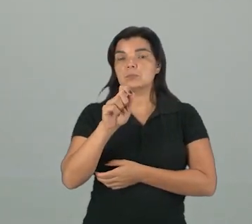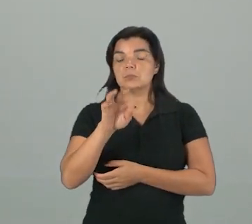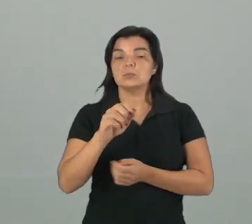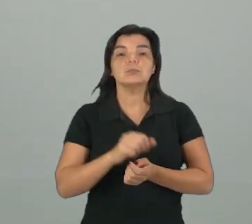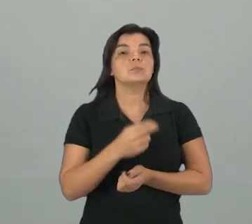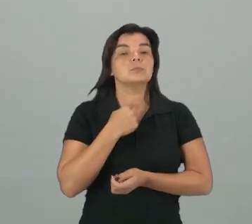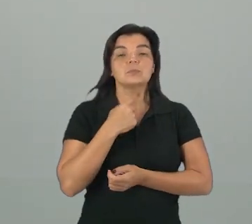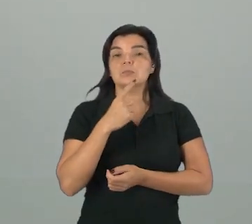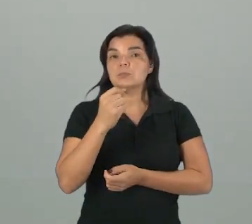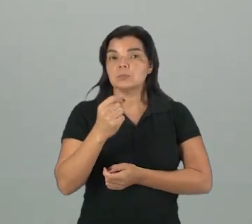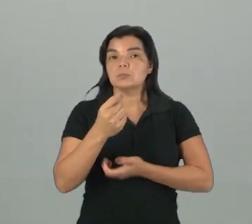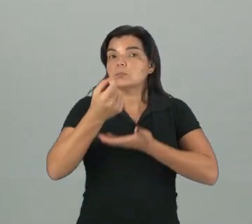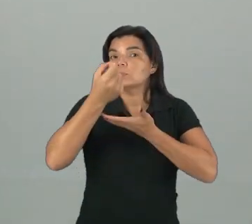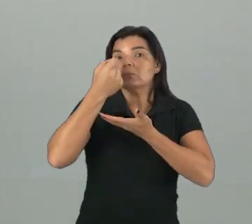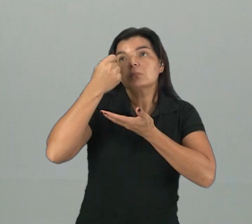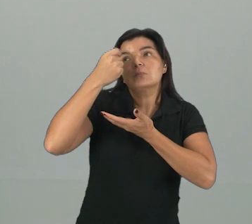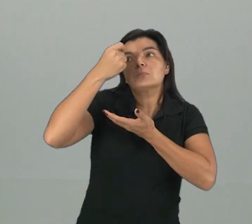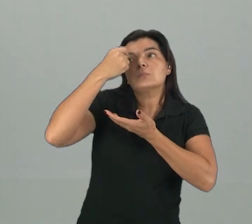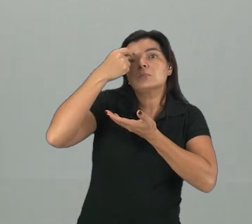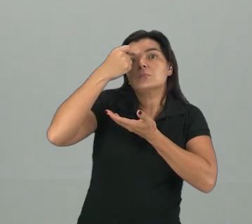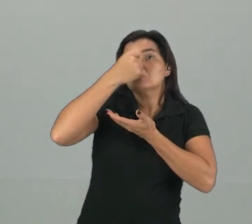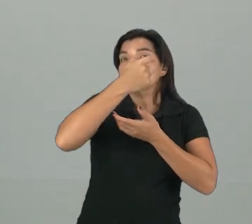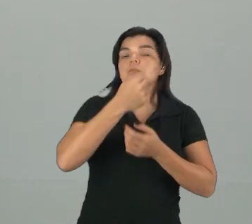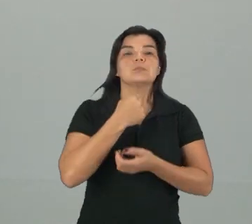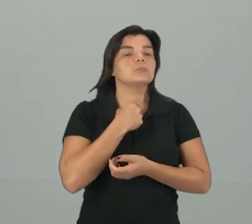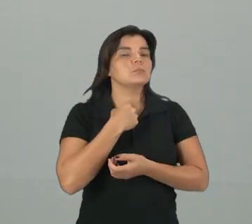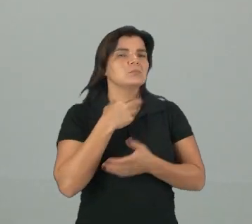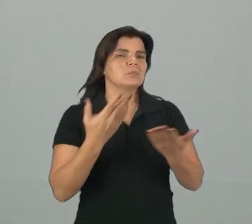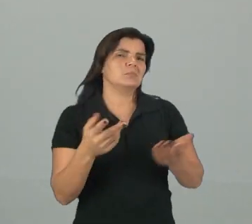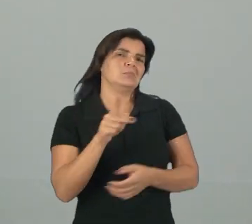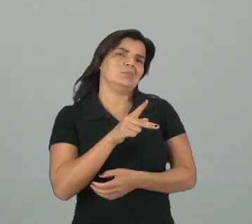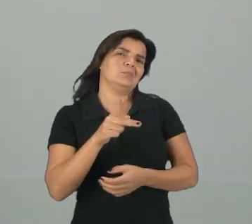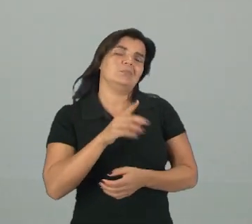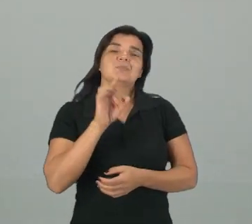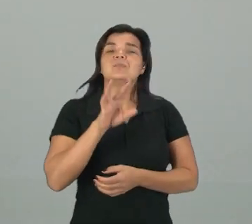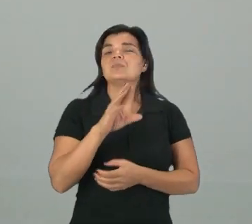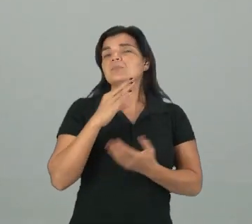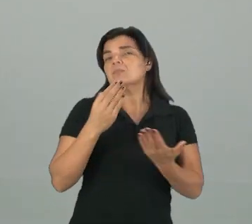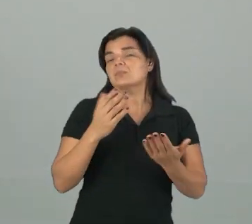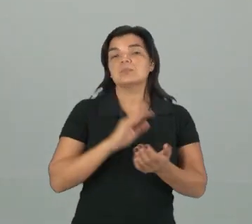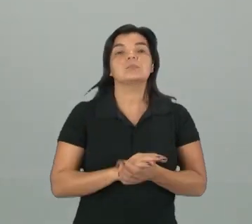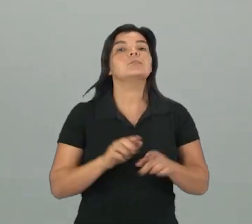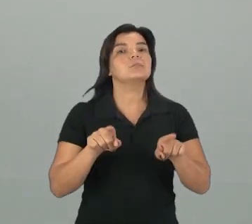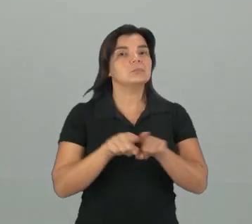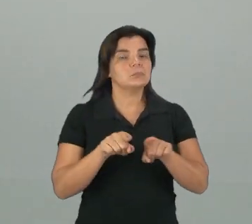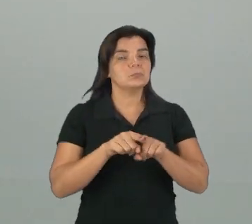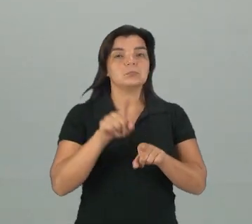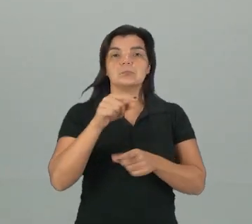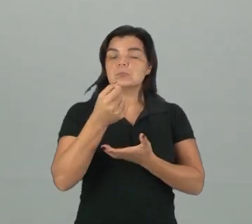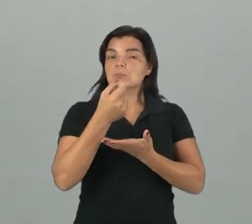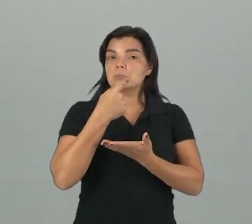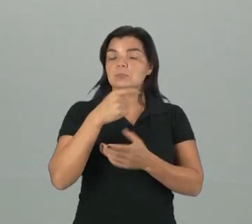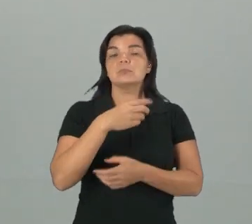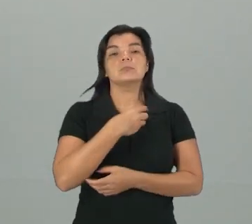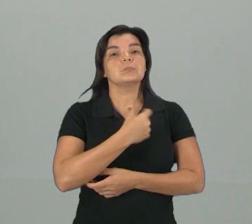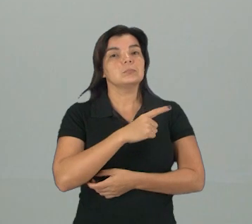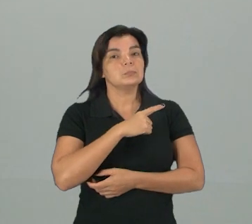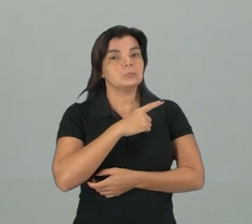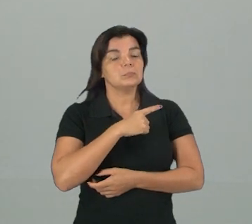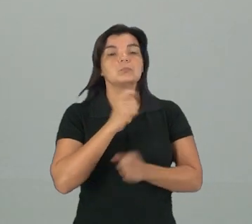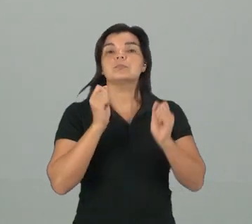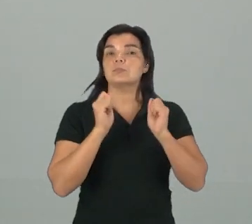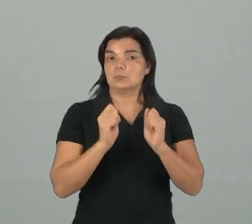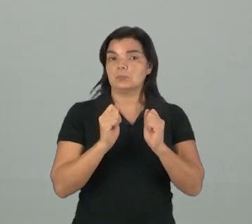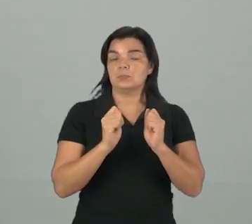sair por aí se medicando, se automedicando. Ah, professora, mas era só um colírio. Mas um colírio também é remédio. E existem colírios